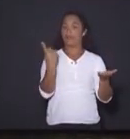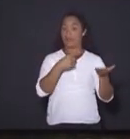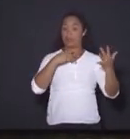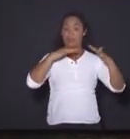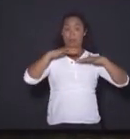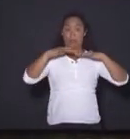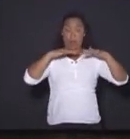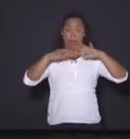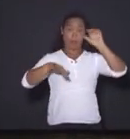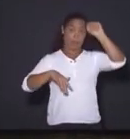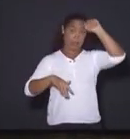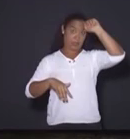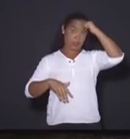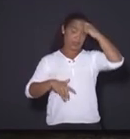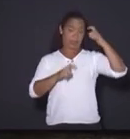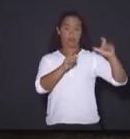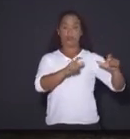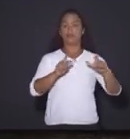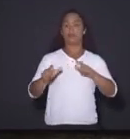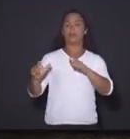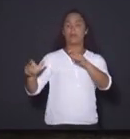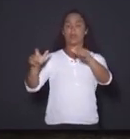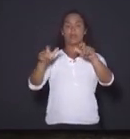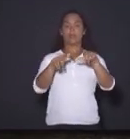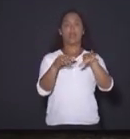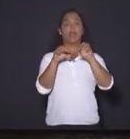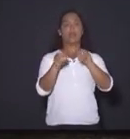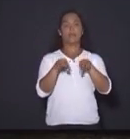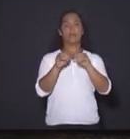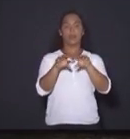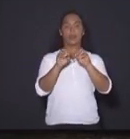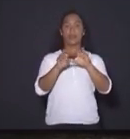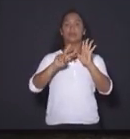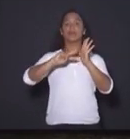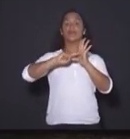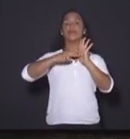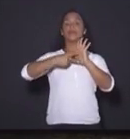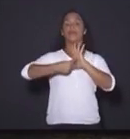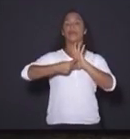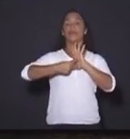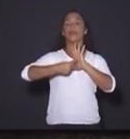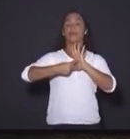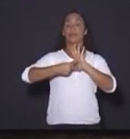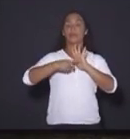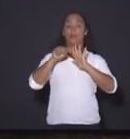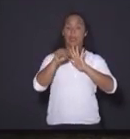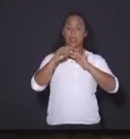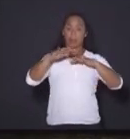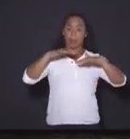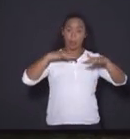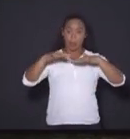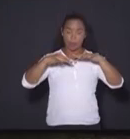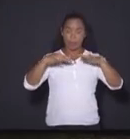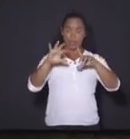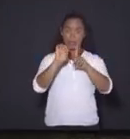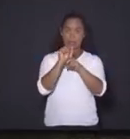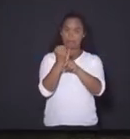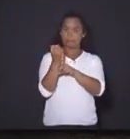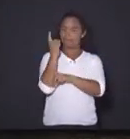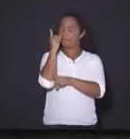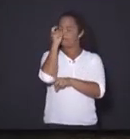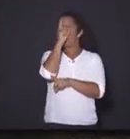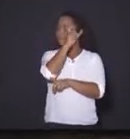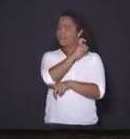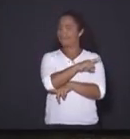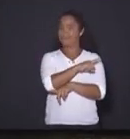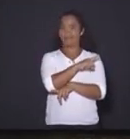movimento negro e esses espaços de educação significa que esse movimento social nessa complexidade que eu